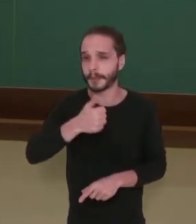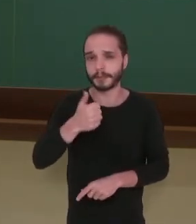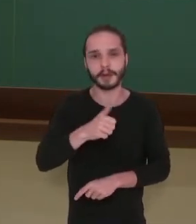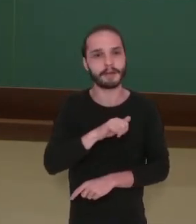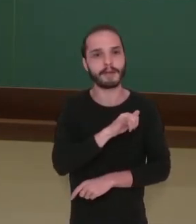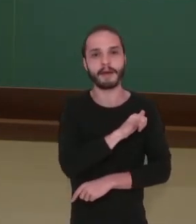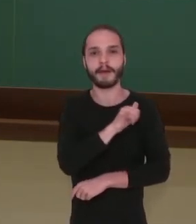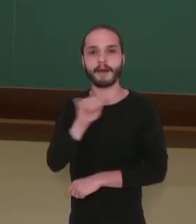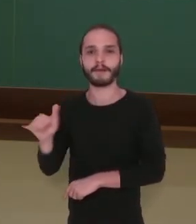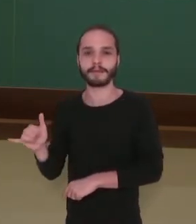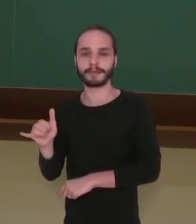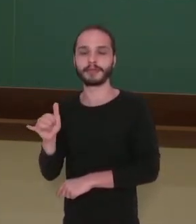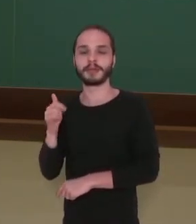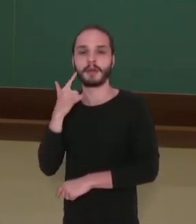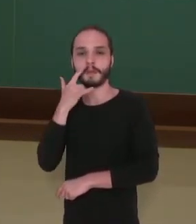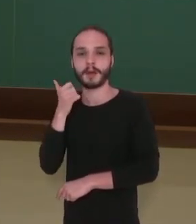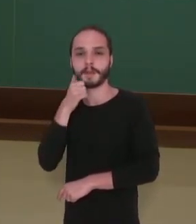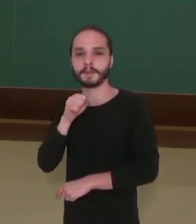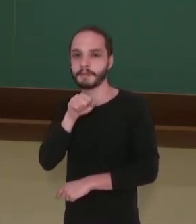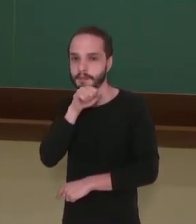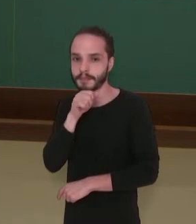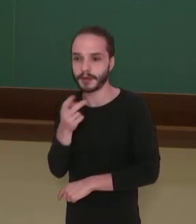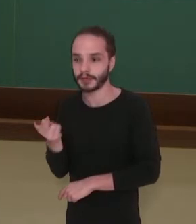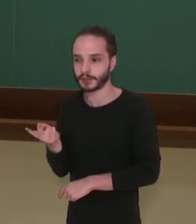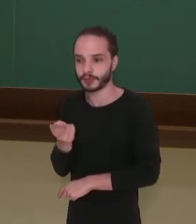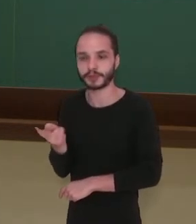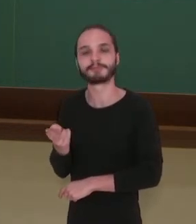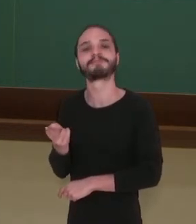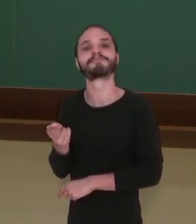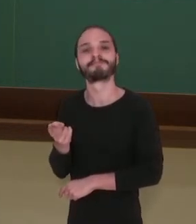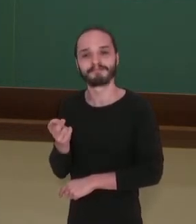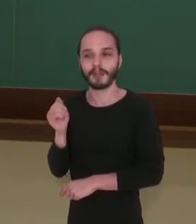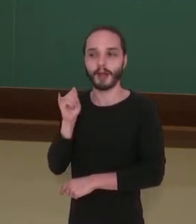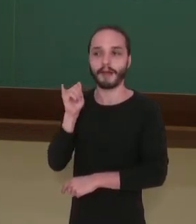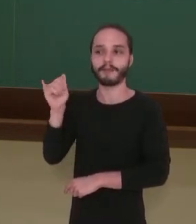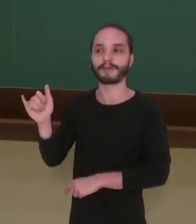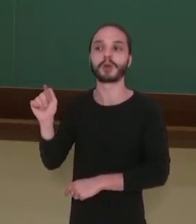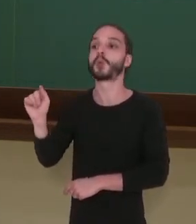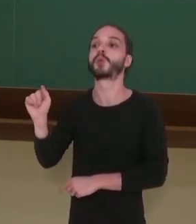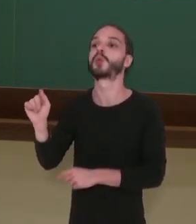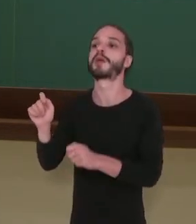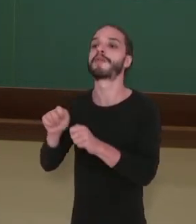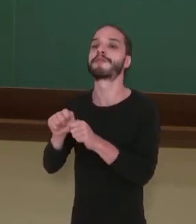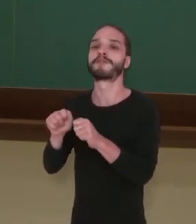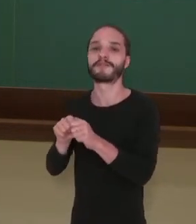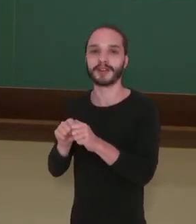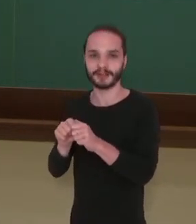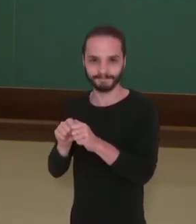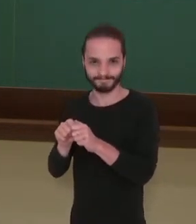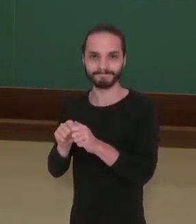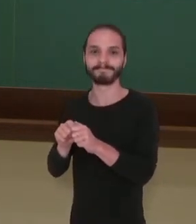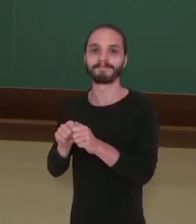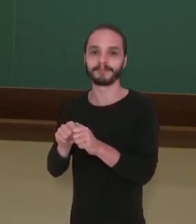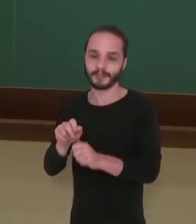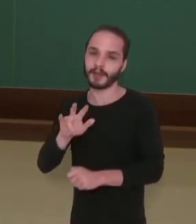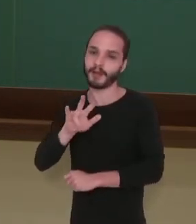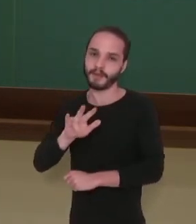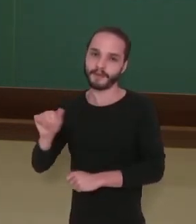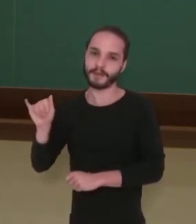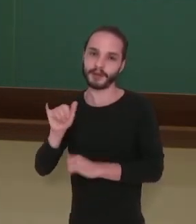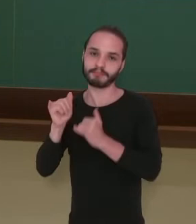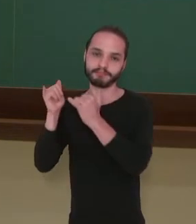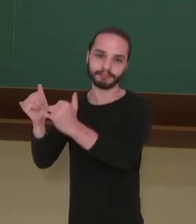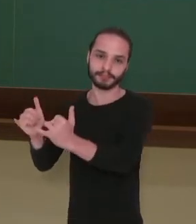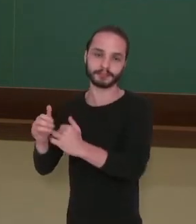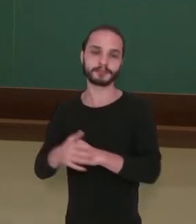ou responsáveis daqueles aluninhos sobre a infração que o aluno cometeu, para que seja devidamente publicado.